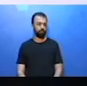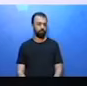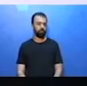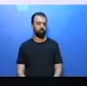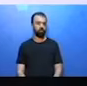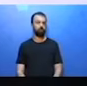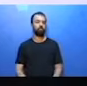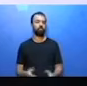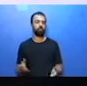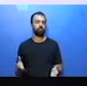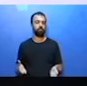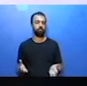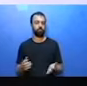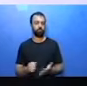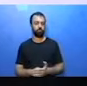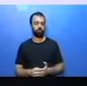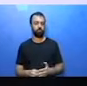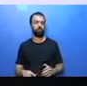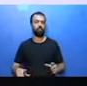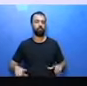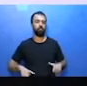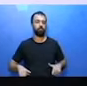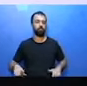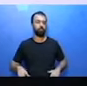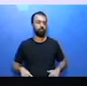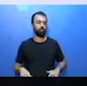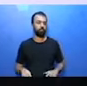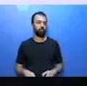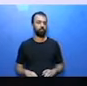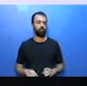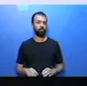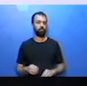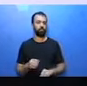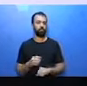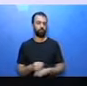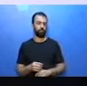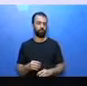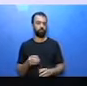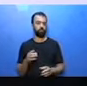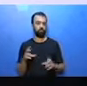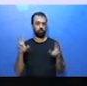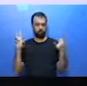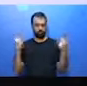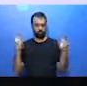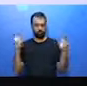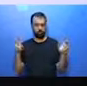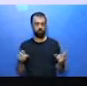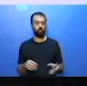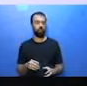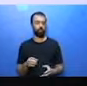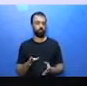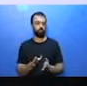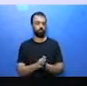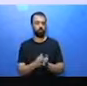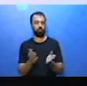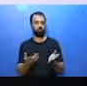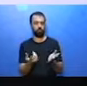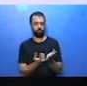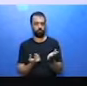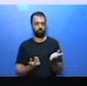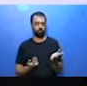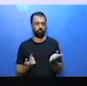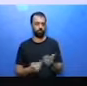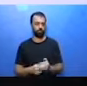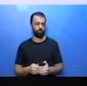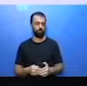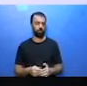e na aula de hoje nós trabalharemos alguns conteúdos e o material impresso e nós vamos fazer